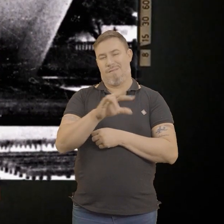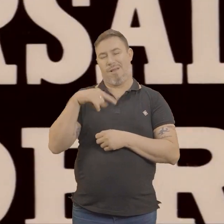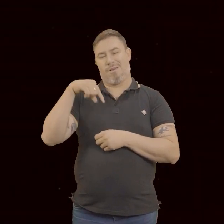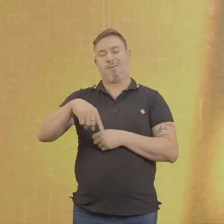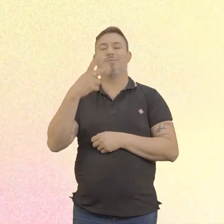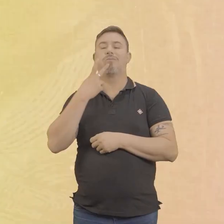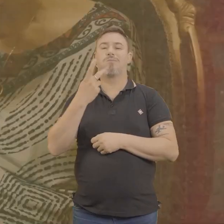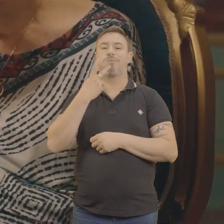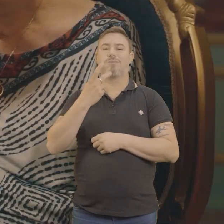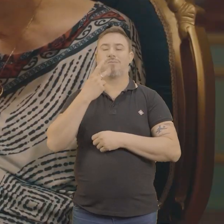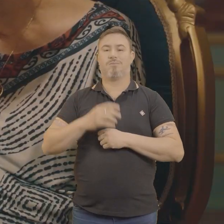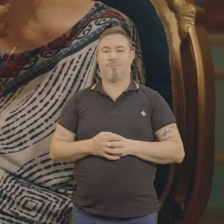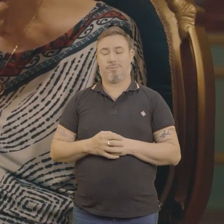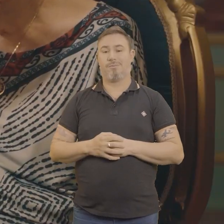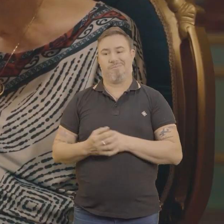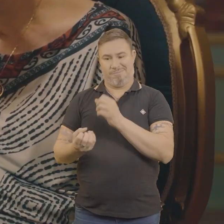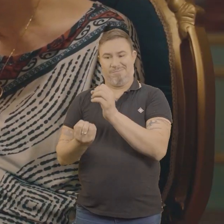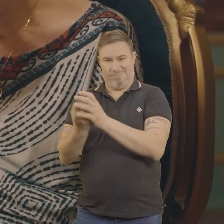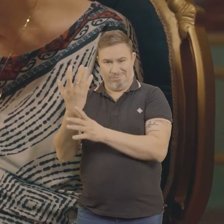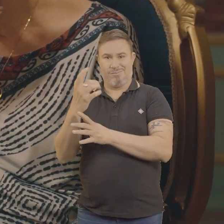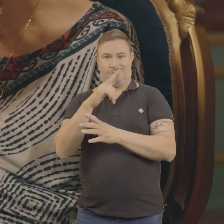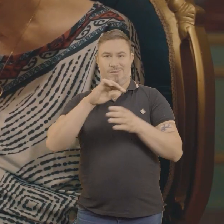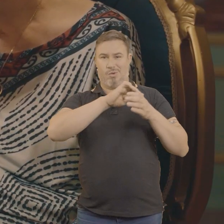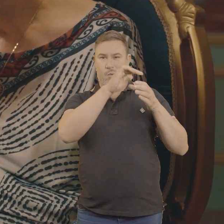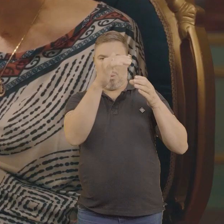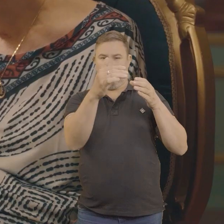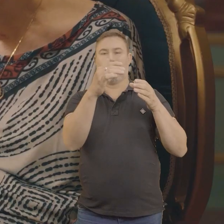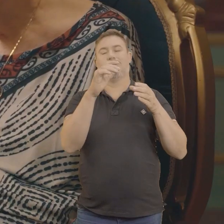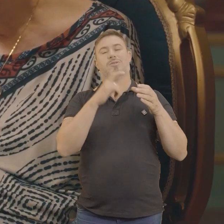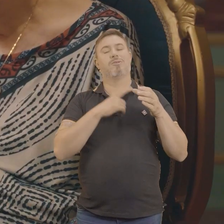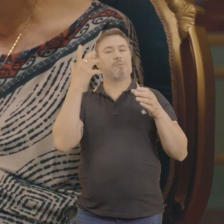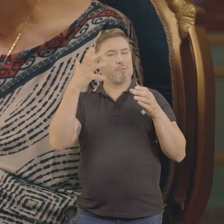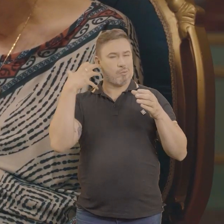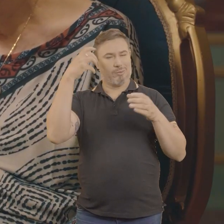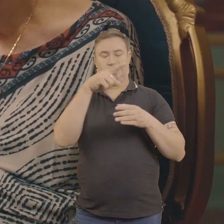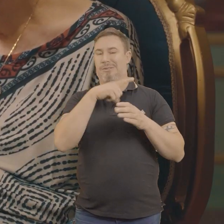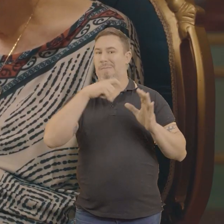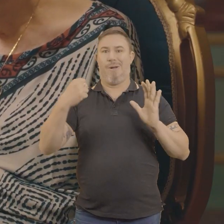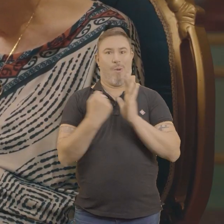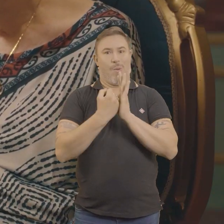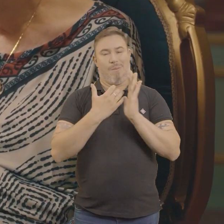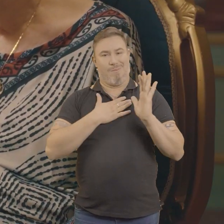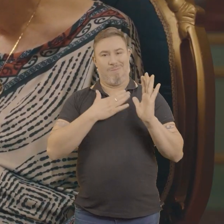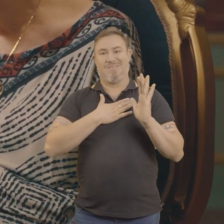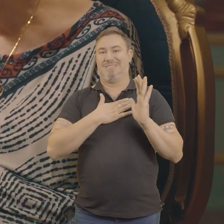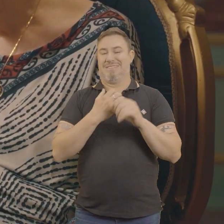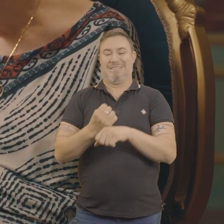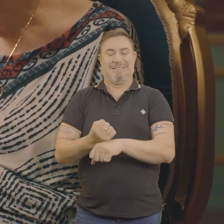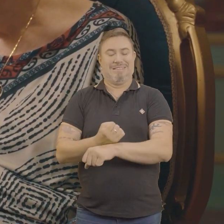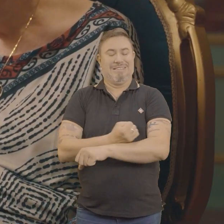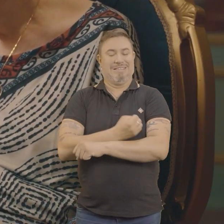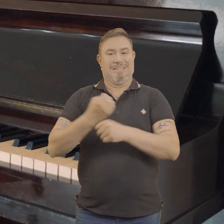Ceará. Essa inauguração da Concha Acústica me marcou muito, quando a emoção foi